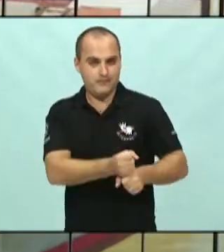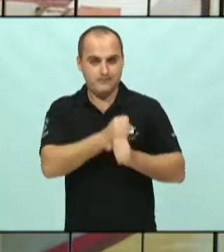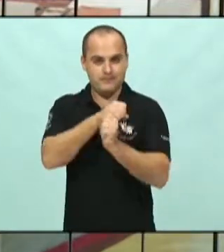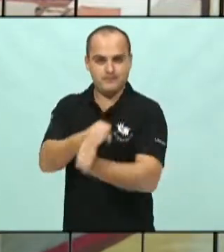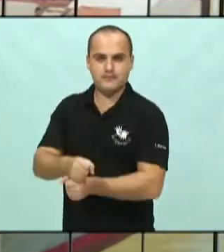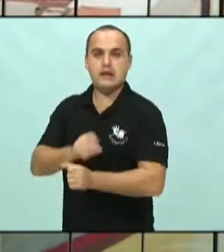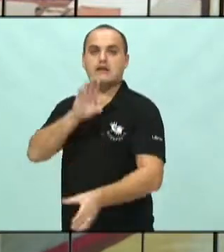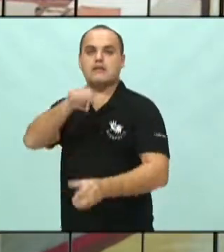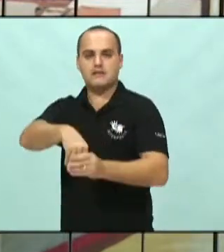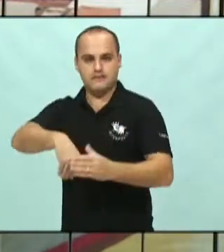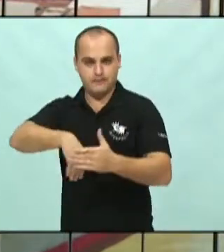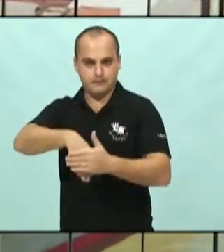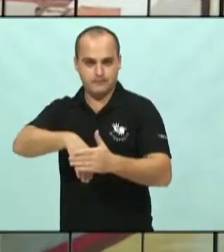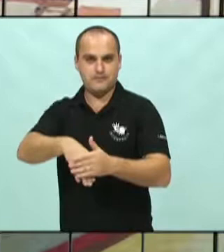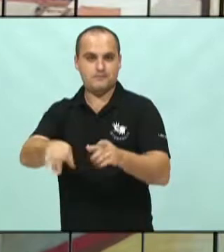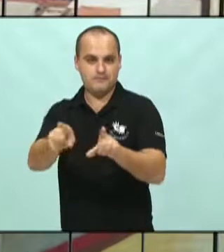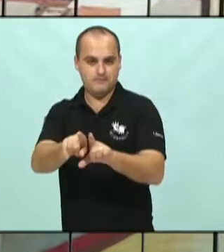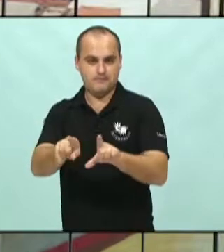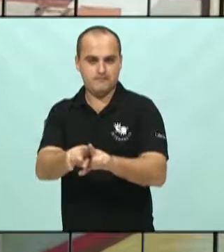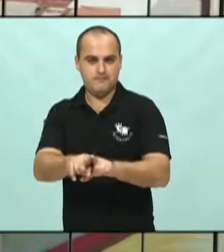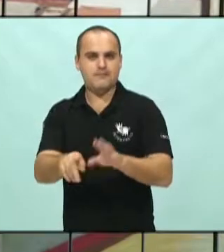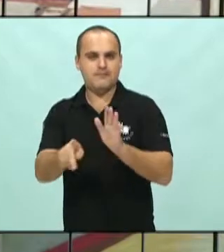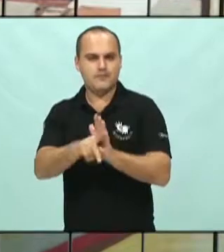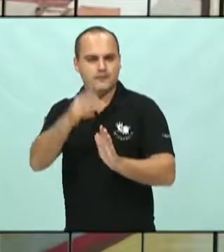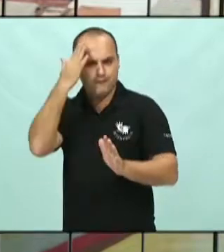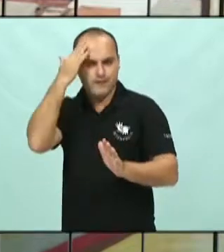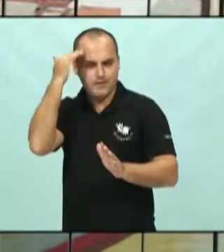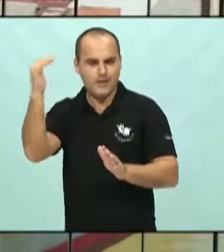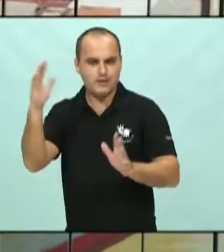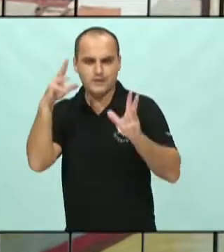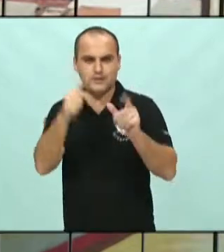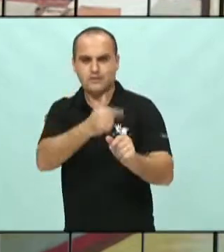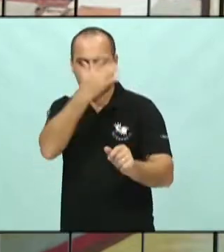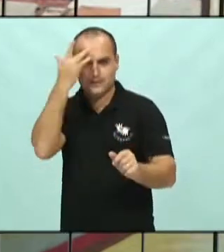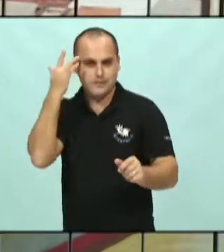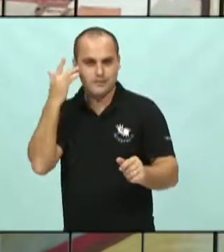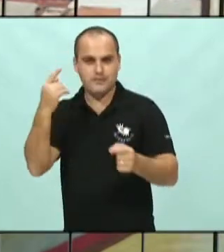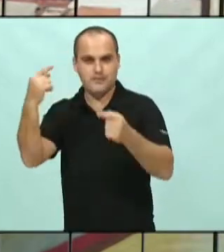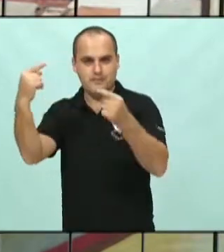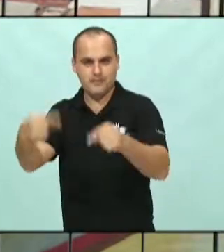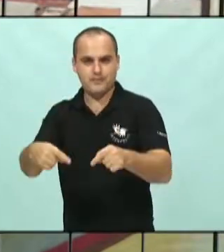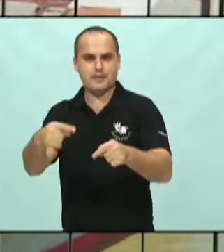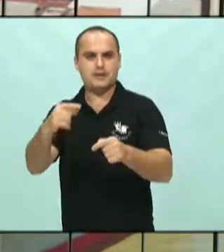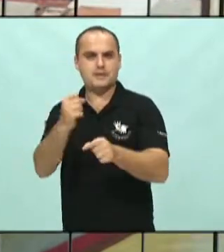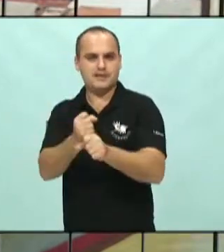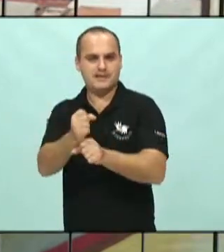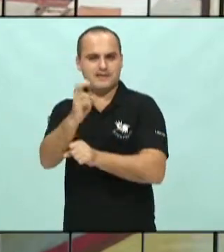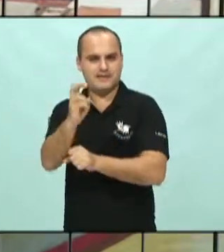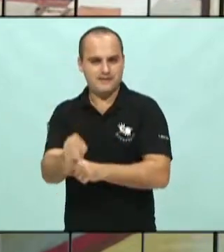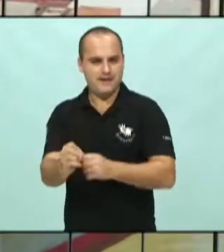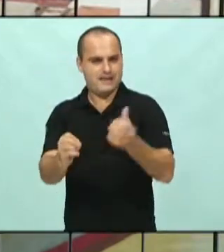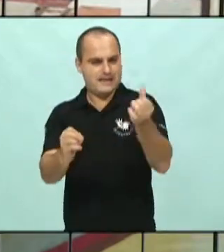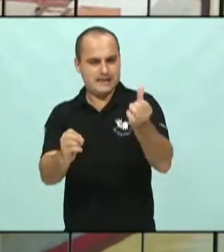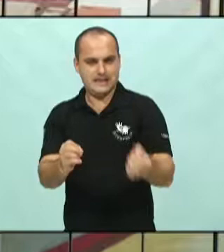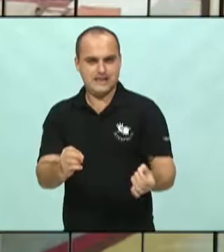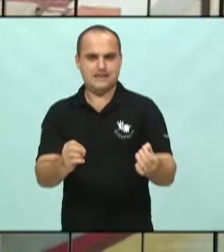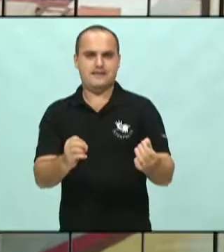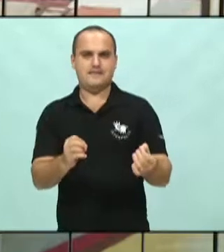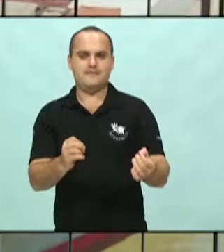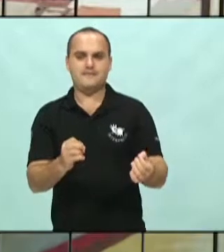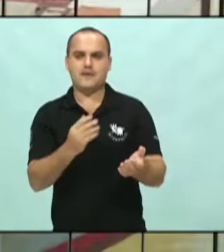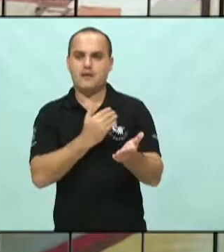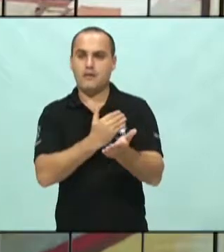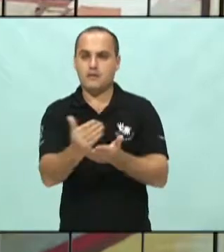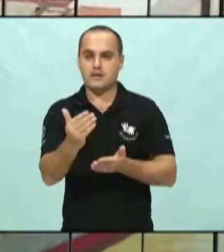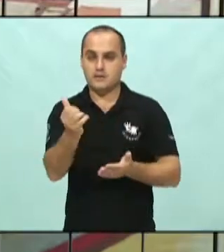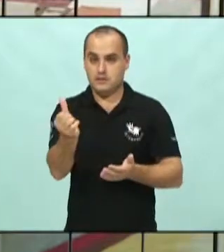também dentro de campo, que aí foi aquela fase famosa que todo mundo conhece, né, de Marcílio e Barroso, dos anos 50 e 60, que no começo